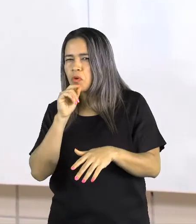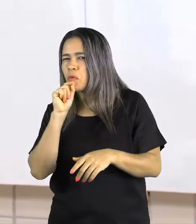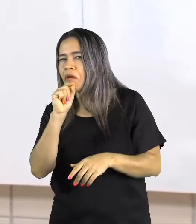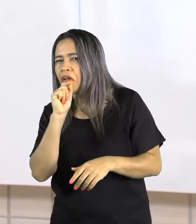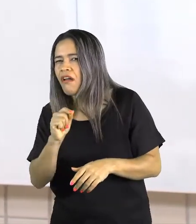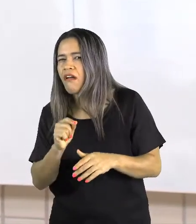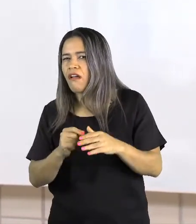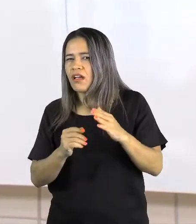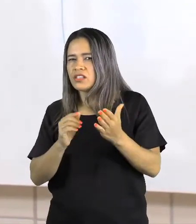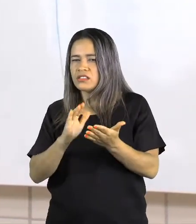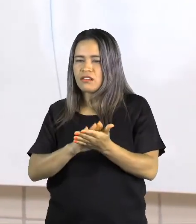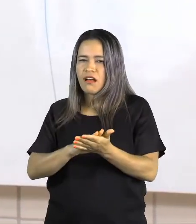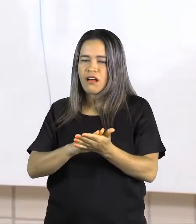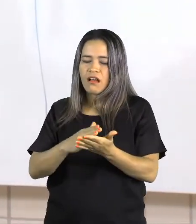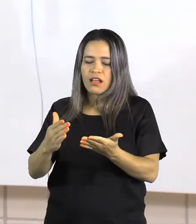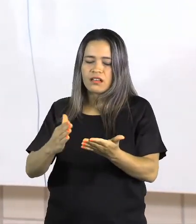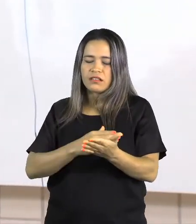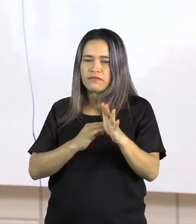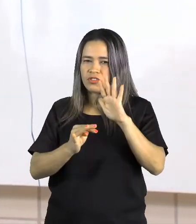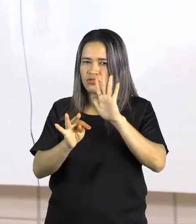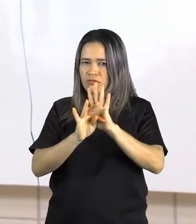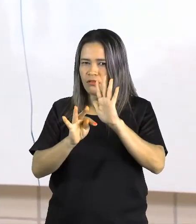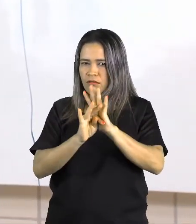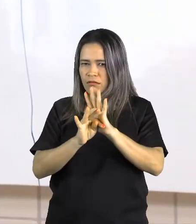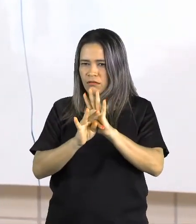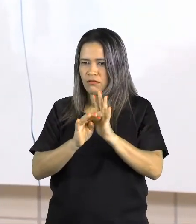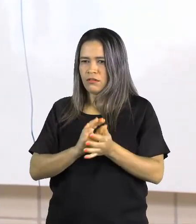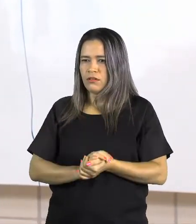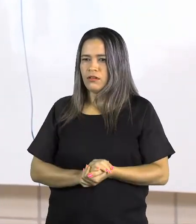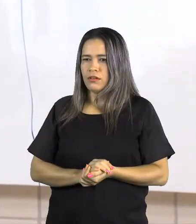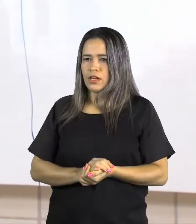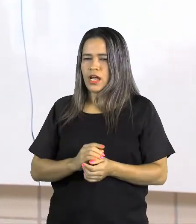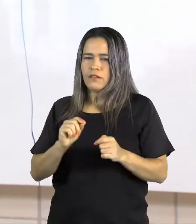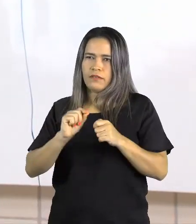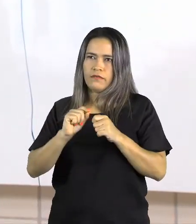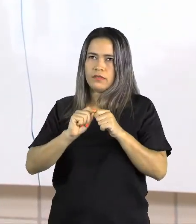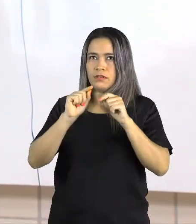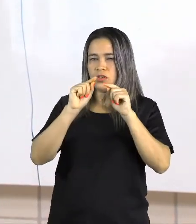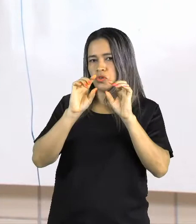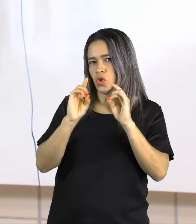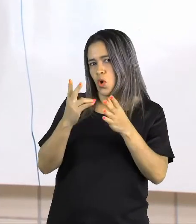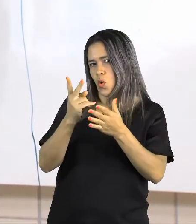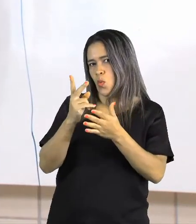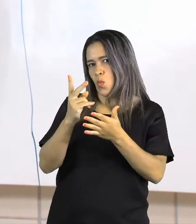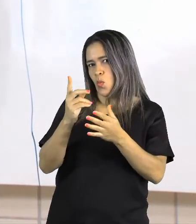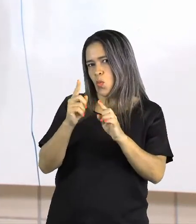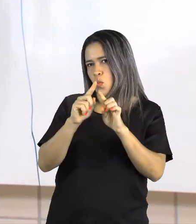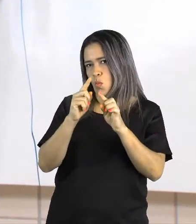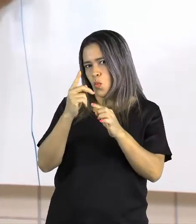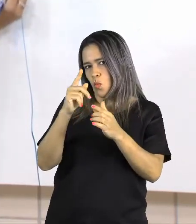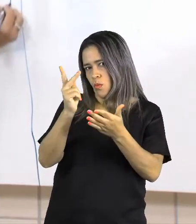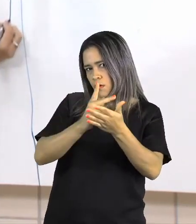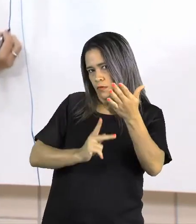é. A ficha técnica, a gente vai fazer um esboço de